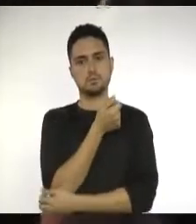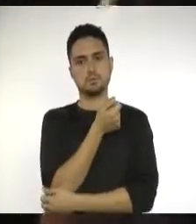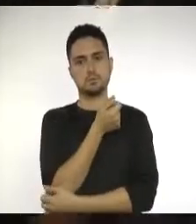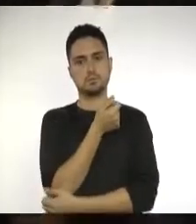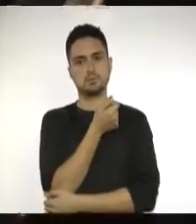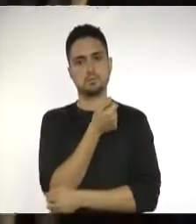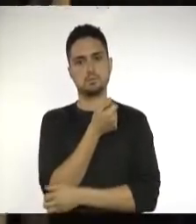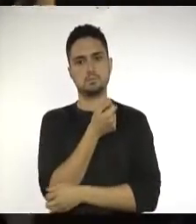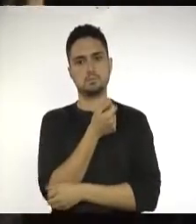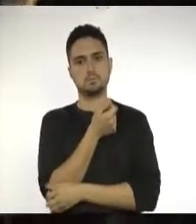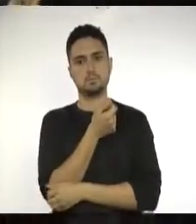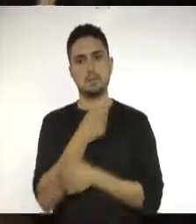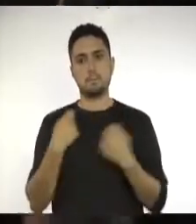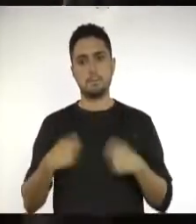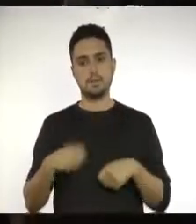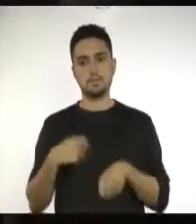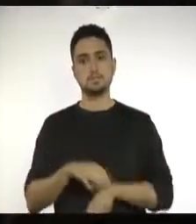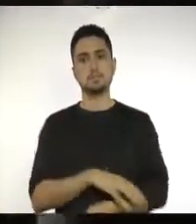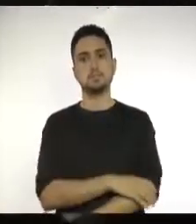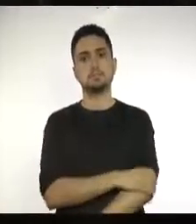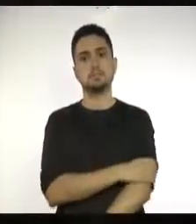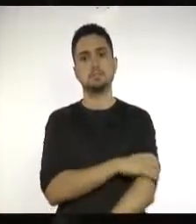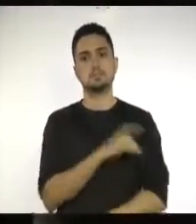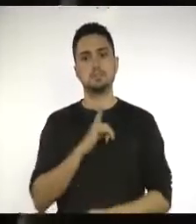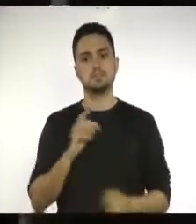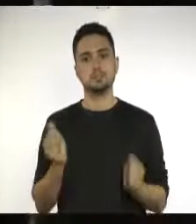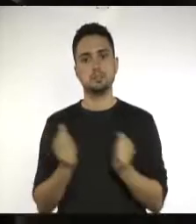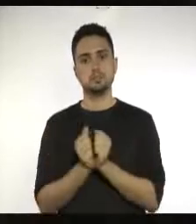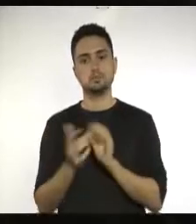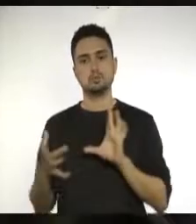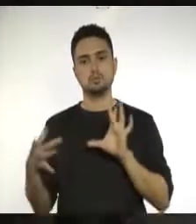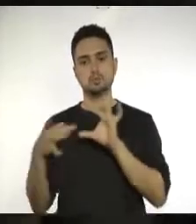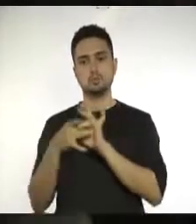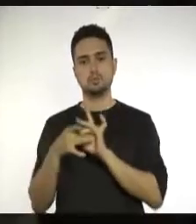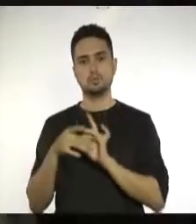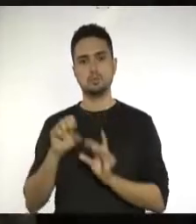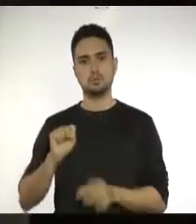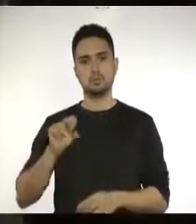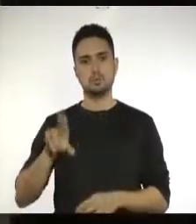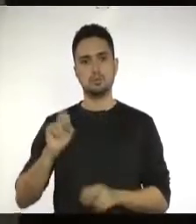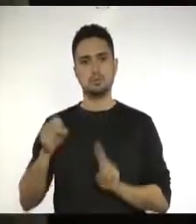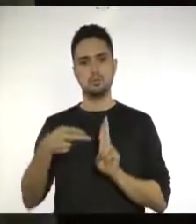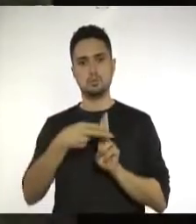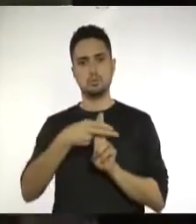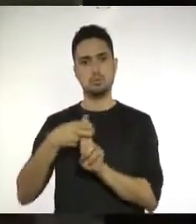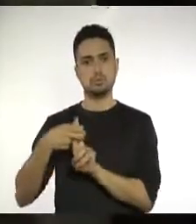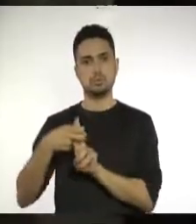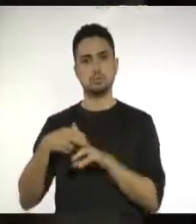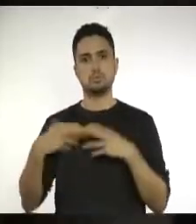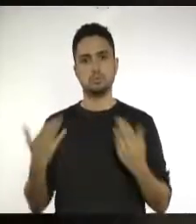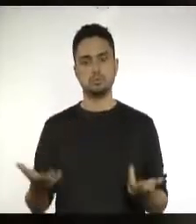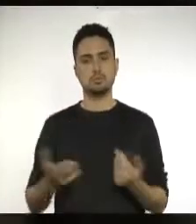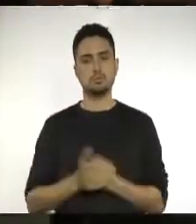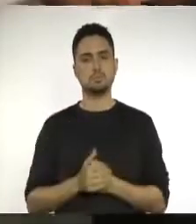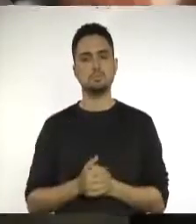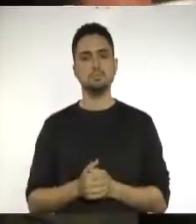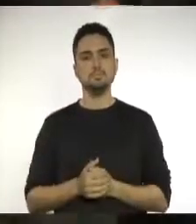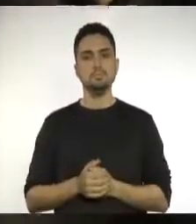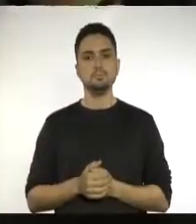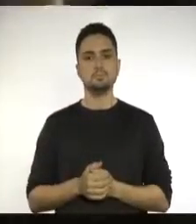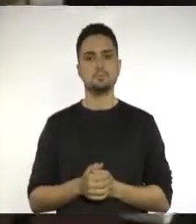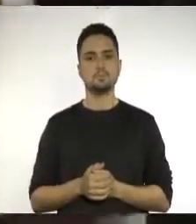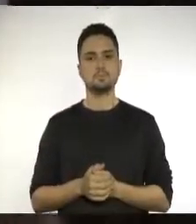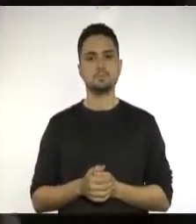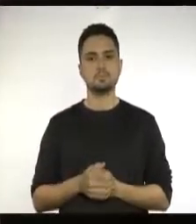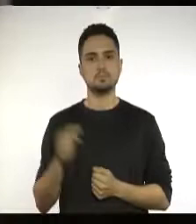A assistência farmacêutica deve estar integrada ao plano de atenção básica em saúde previsto no SUS. Portanto, como aqui é